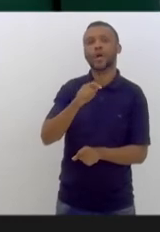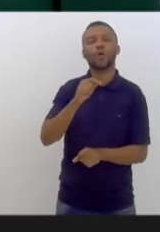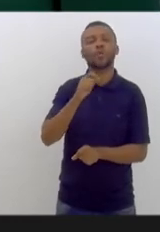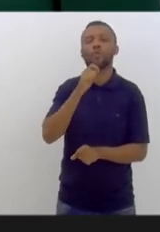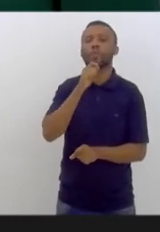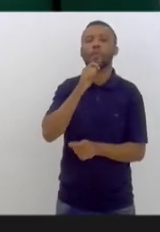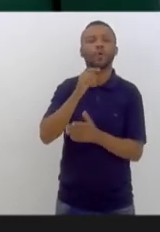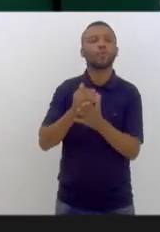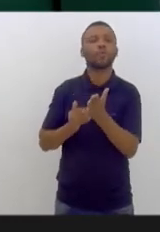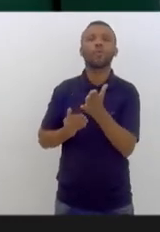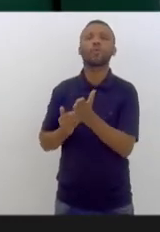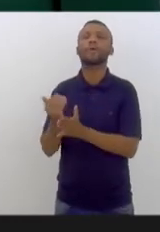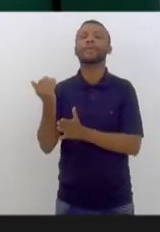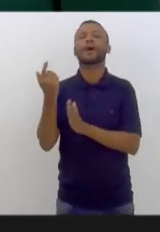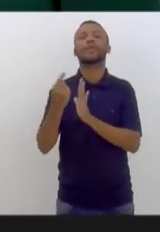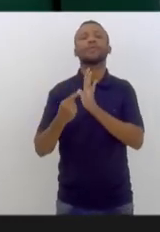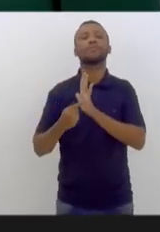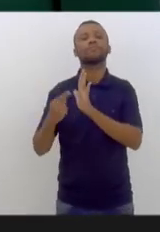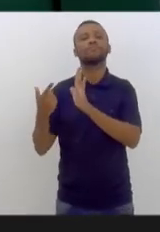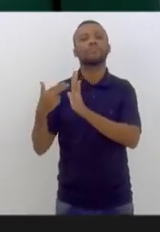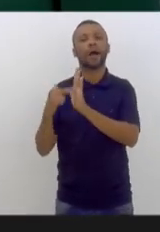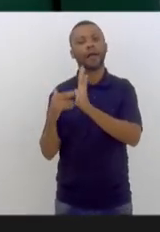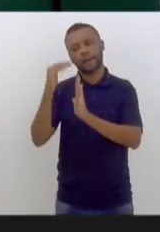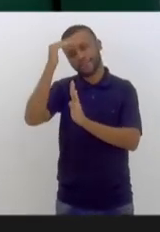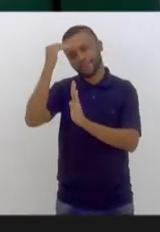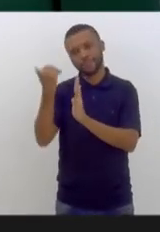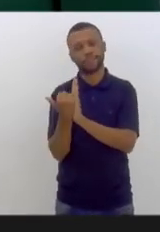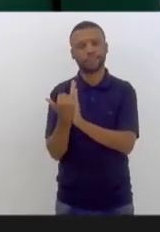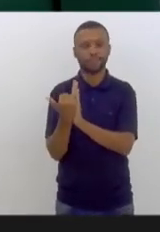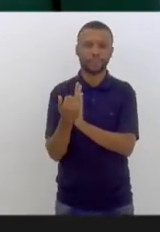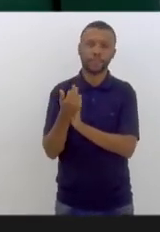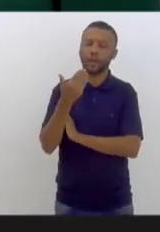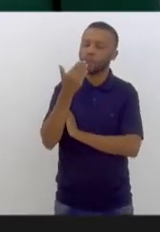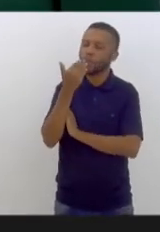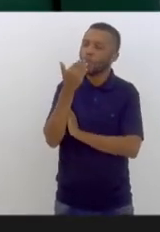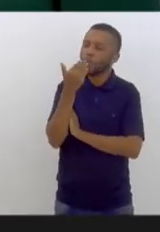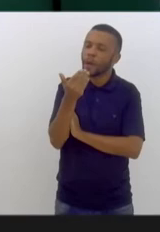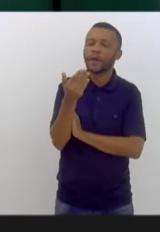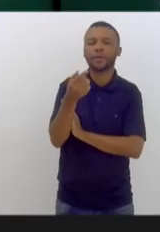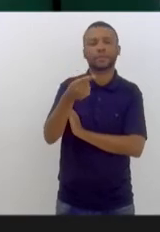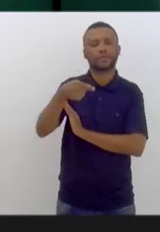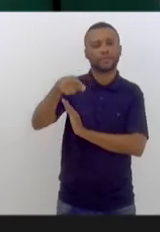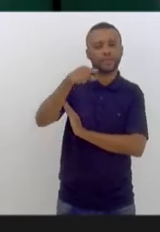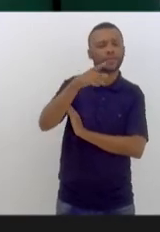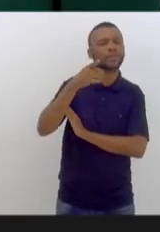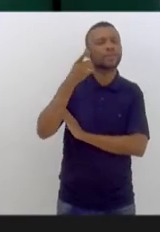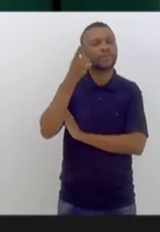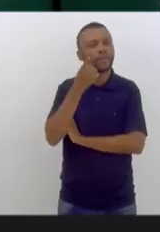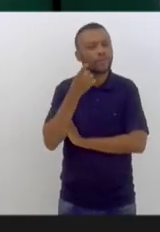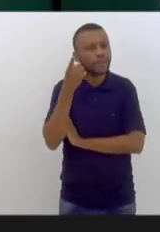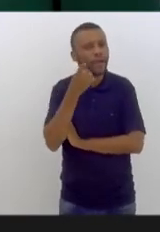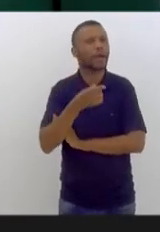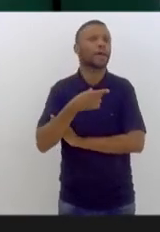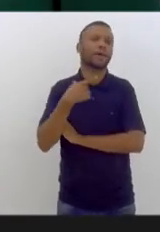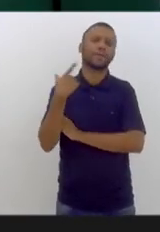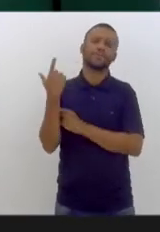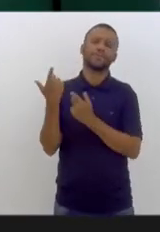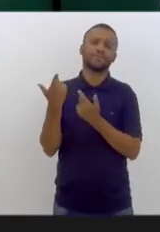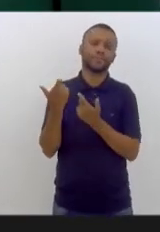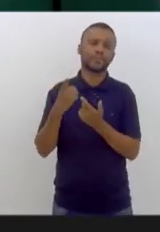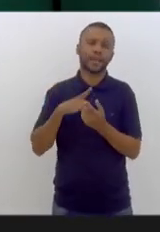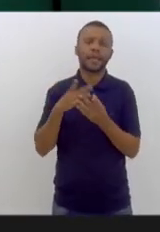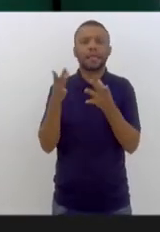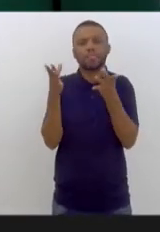as condicionantes. Então, assim, o que eu lhes peço, muito aí aos nobres deputados, tem muita coisa a